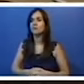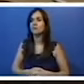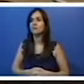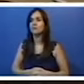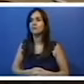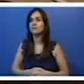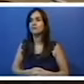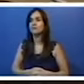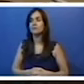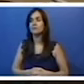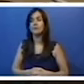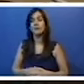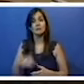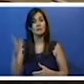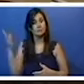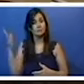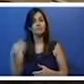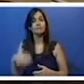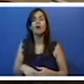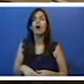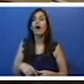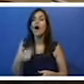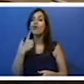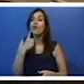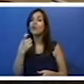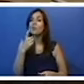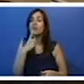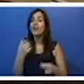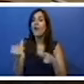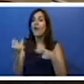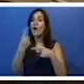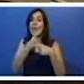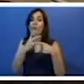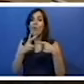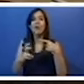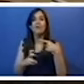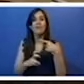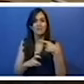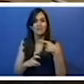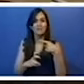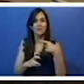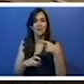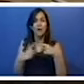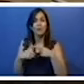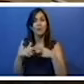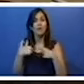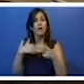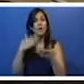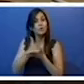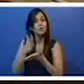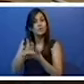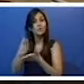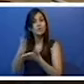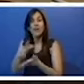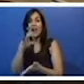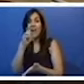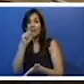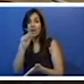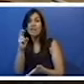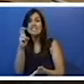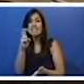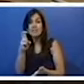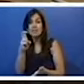a Barrinha vermelha é um quinto da laranja Eu dividi a laranja em Cinco partes